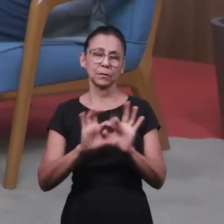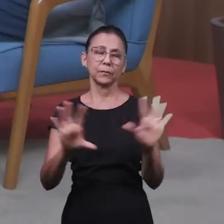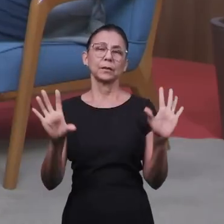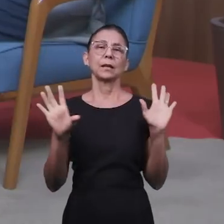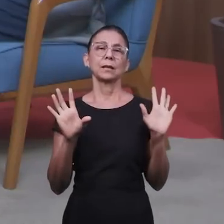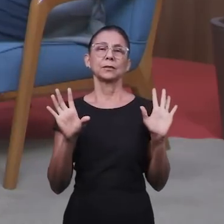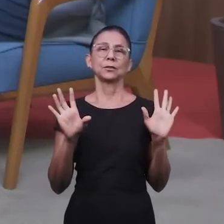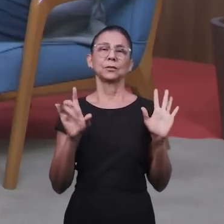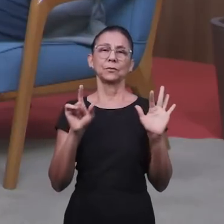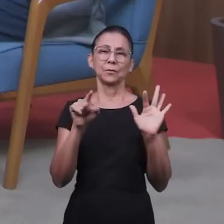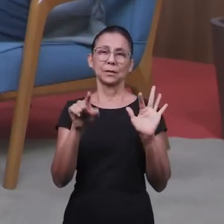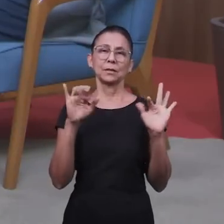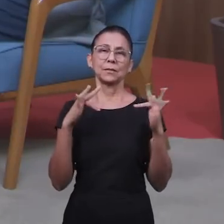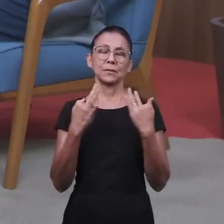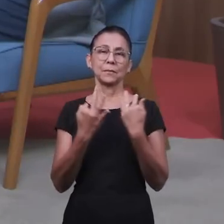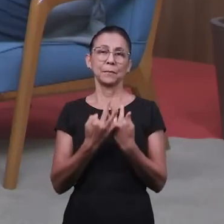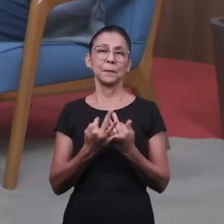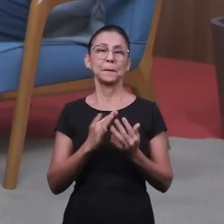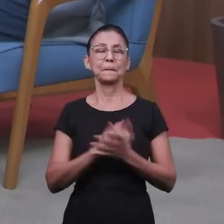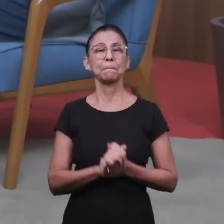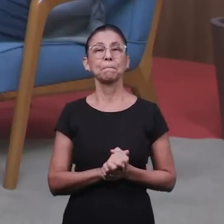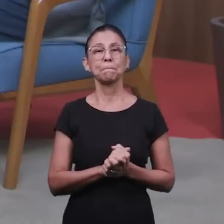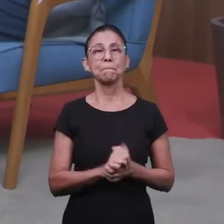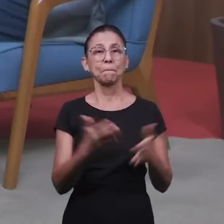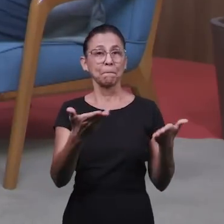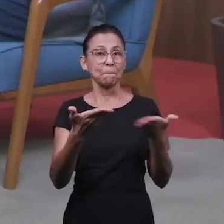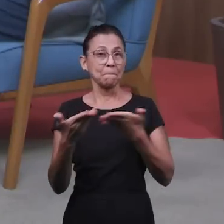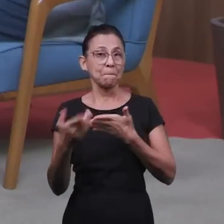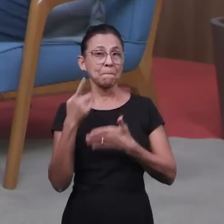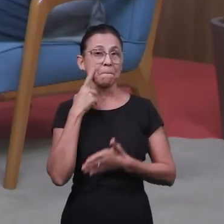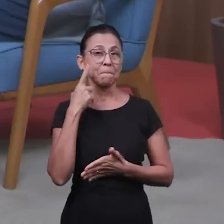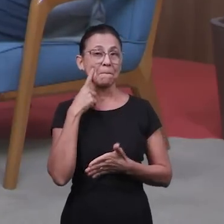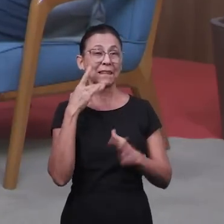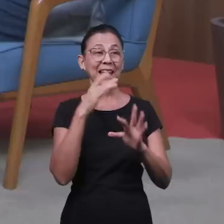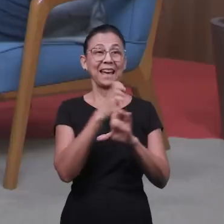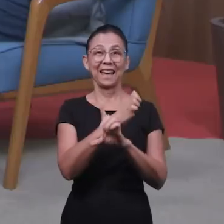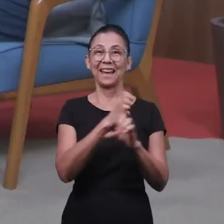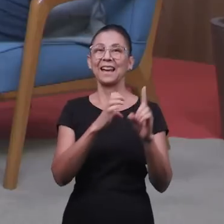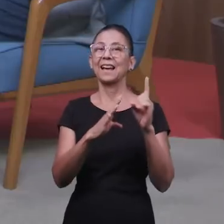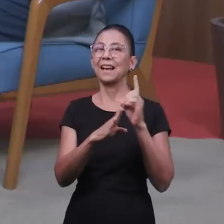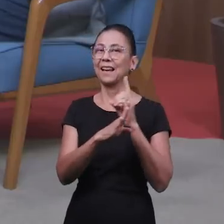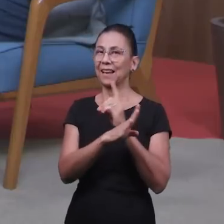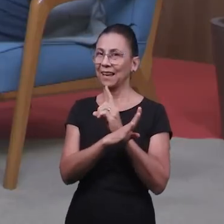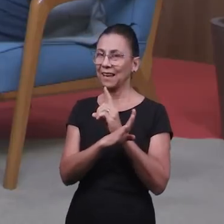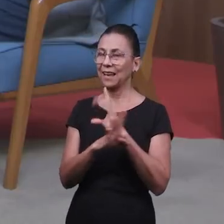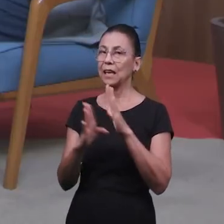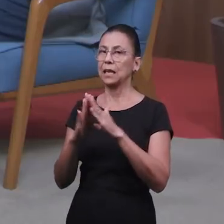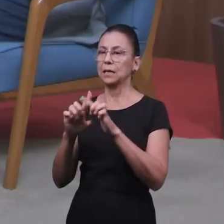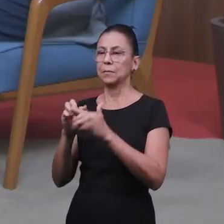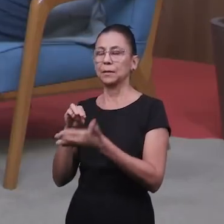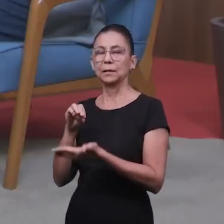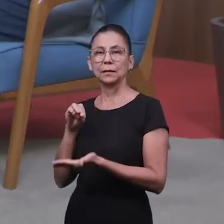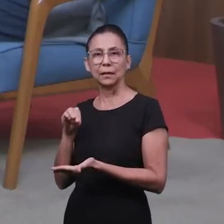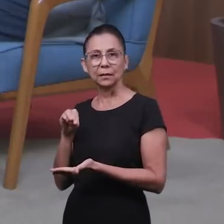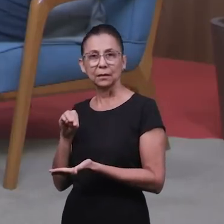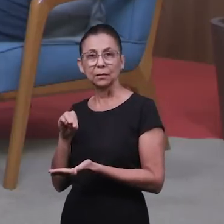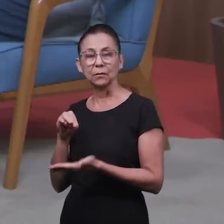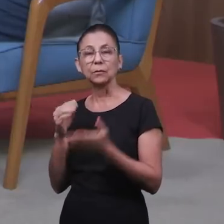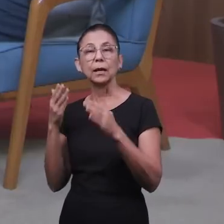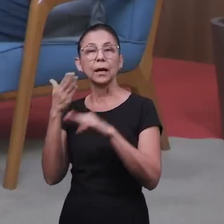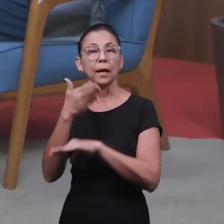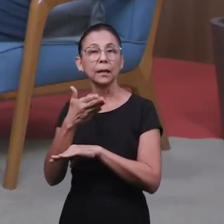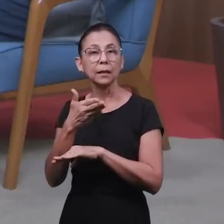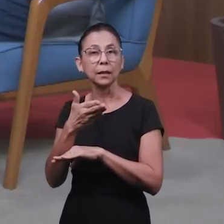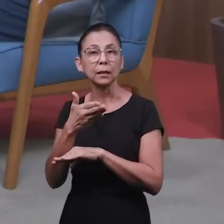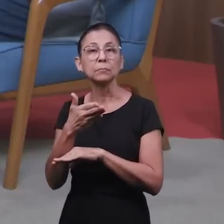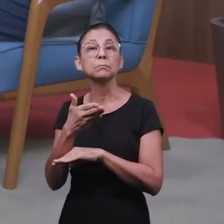para você e para a família. Essa programação que eu estou te convidando para assistir é a Escola Bíblica Dominical da Igreja Cristã Maranata, que